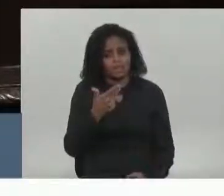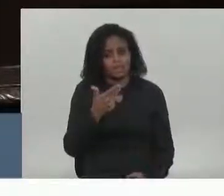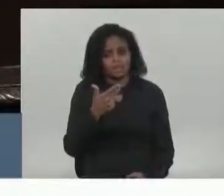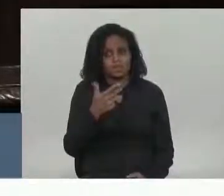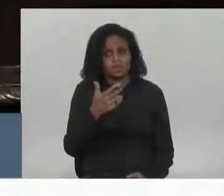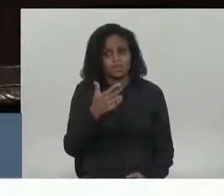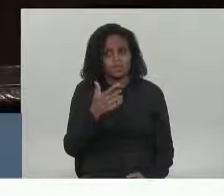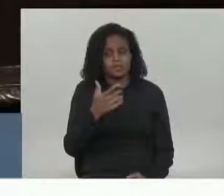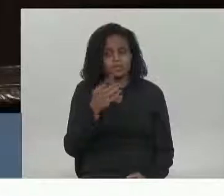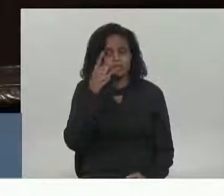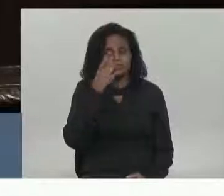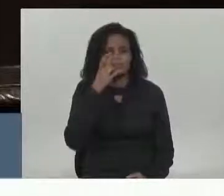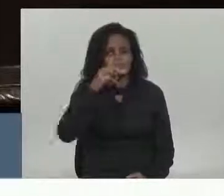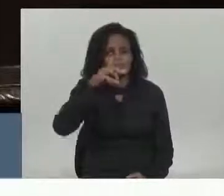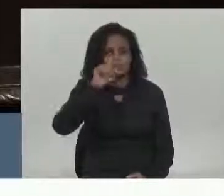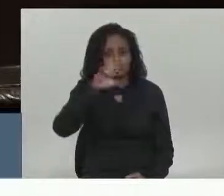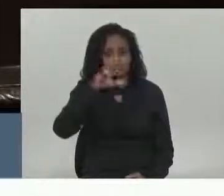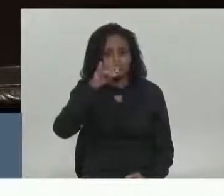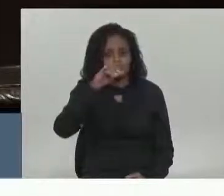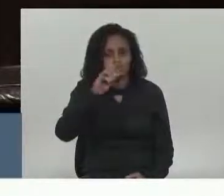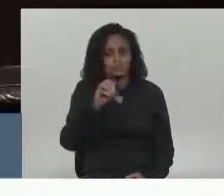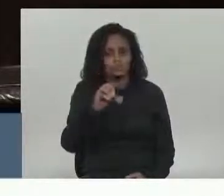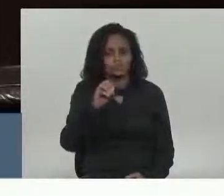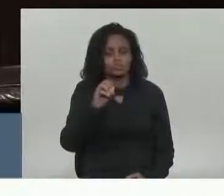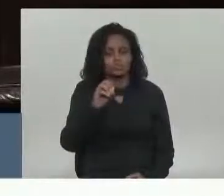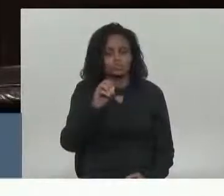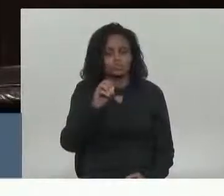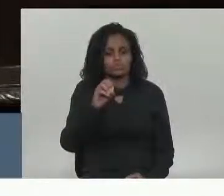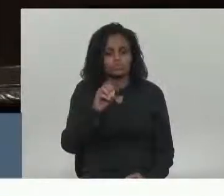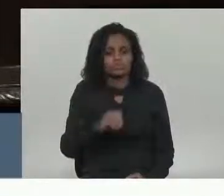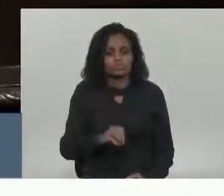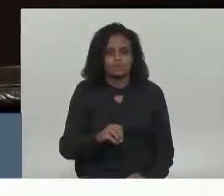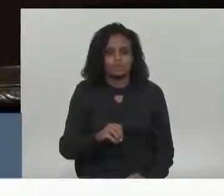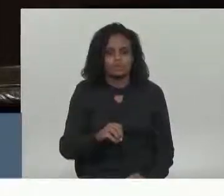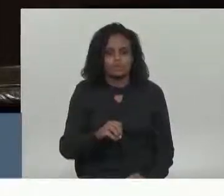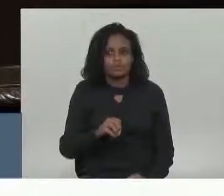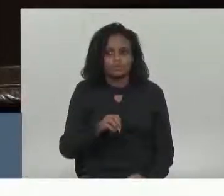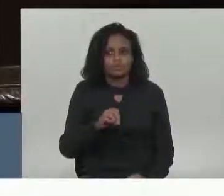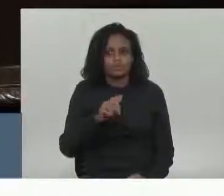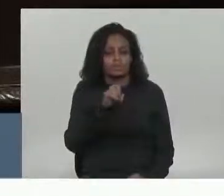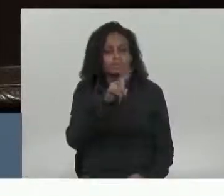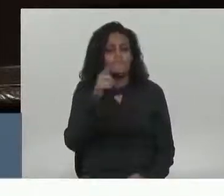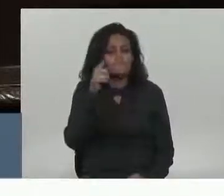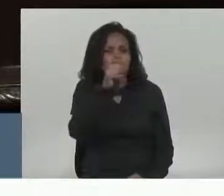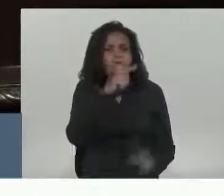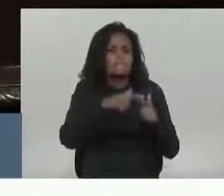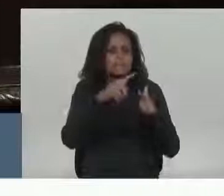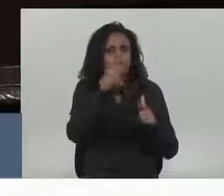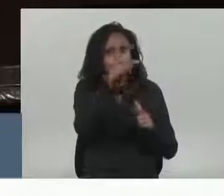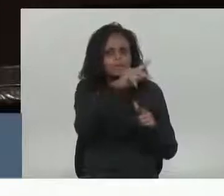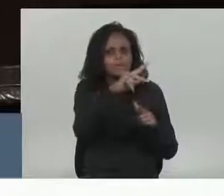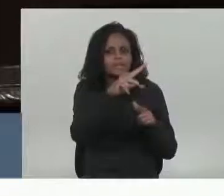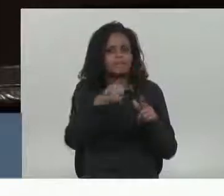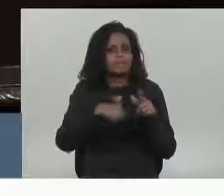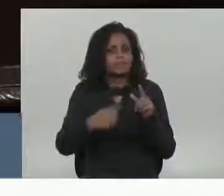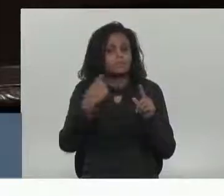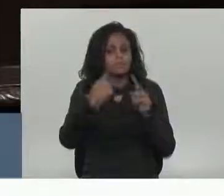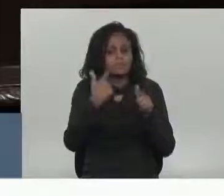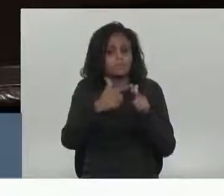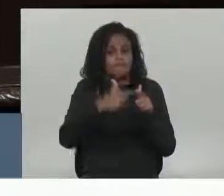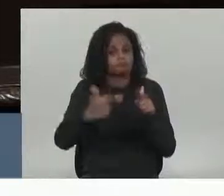deputado Márcio Galberto, só pode apontar o cisco no olho do irmão aquele que olha a trave que há no